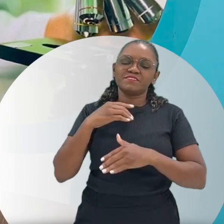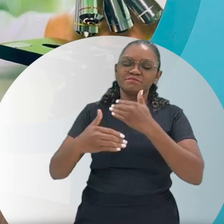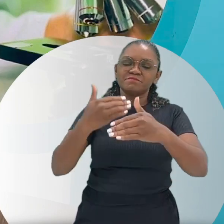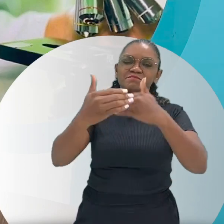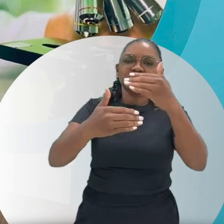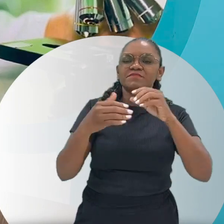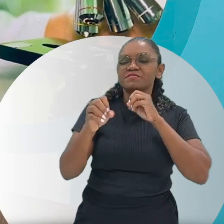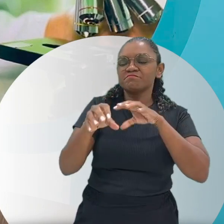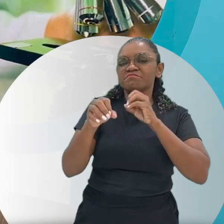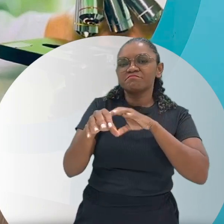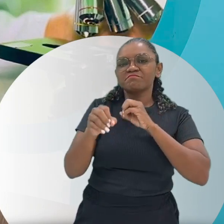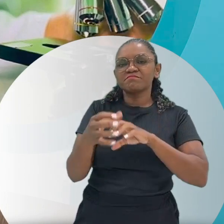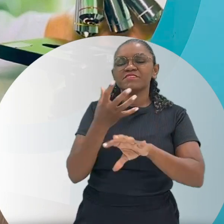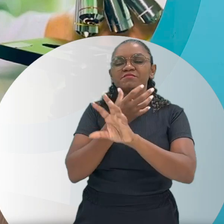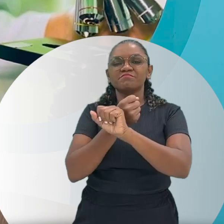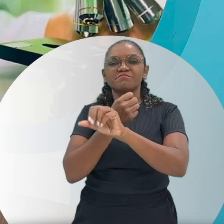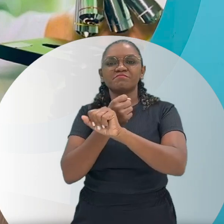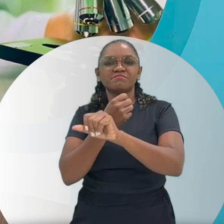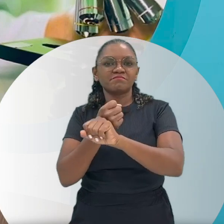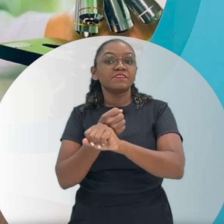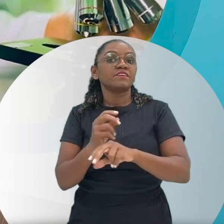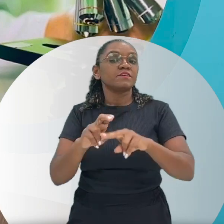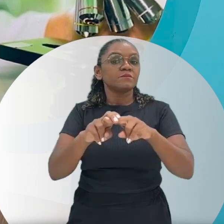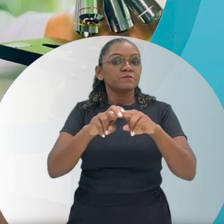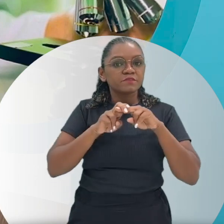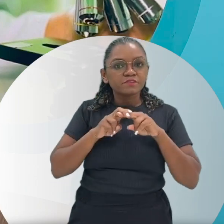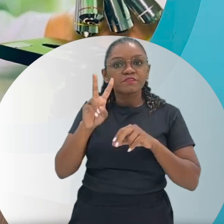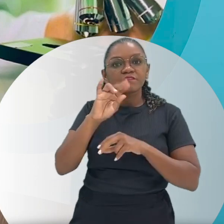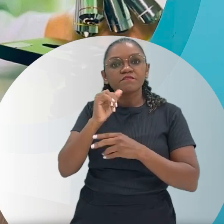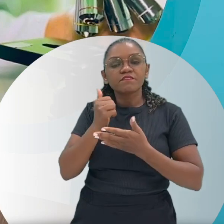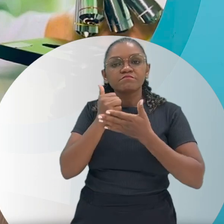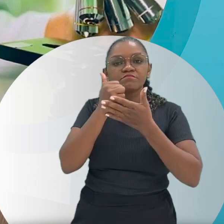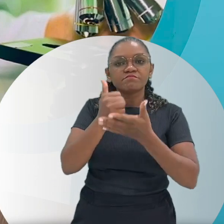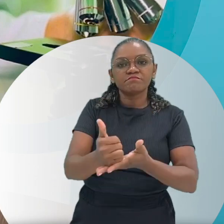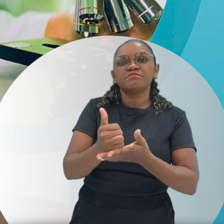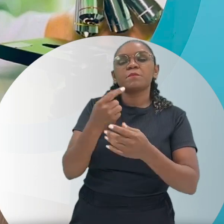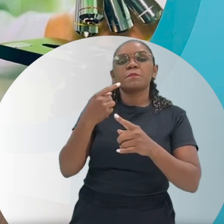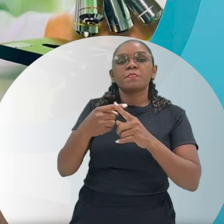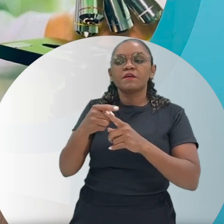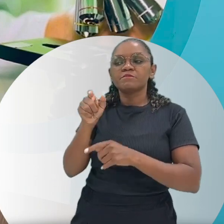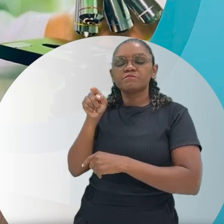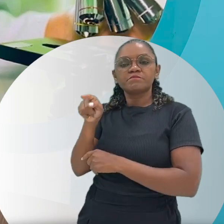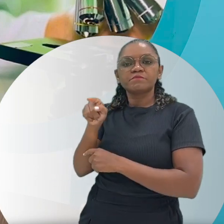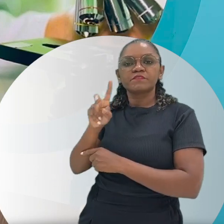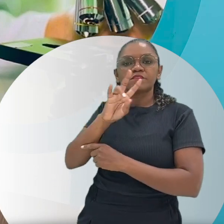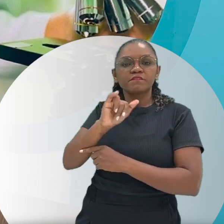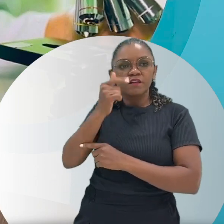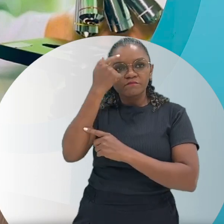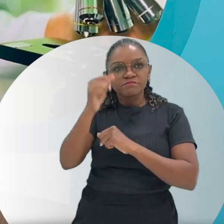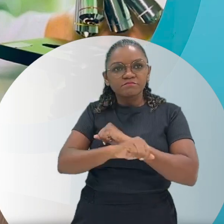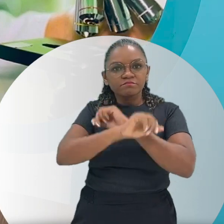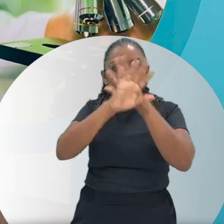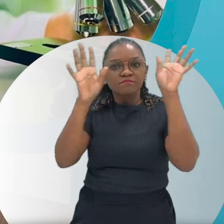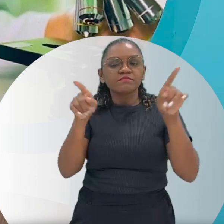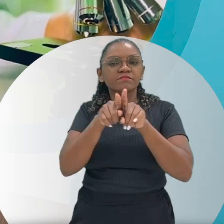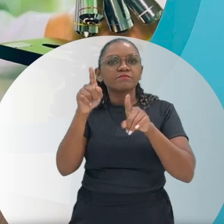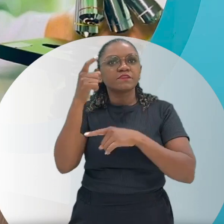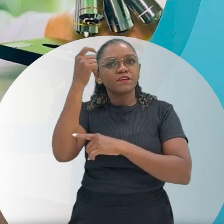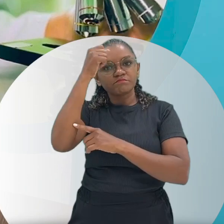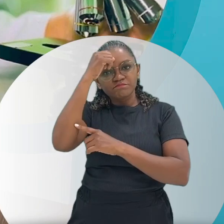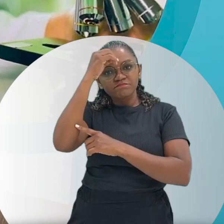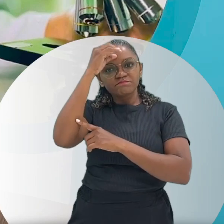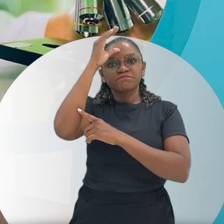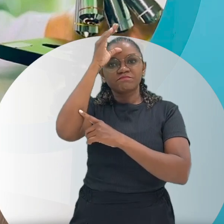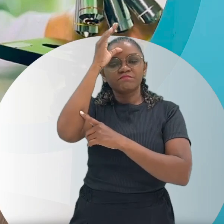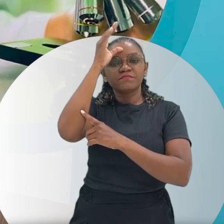e aprendizagem, né? E tudo vai corroborar para que ele seja uma pessoa esclarecida, com conhecimentos, que